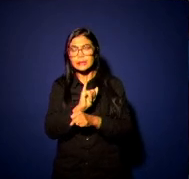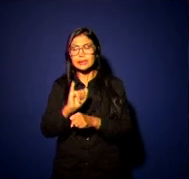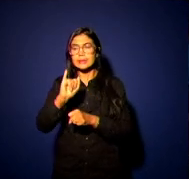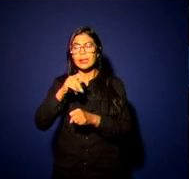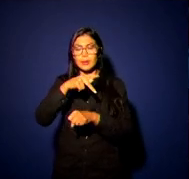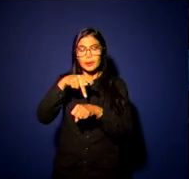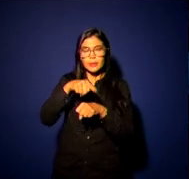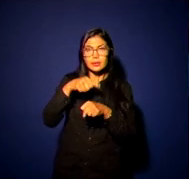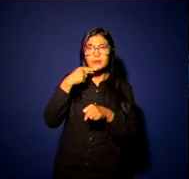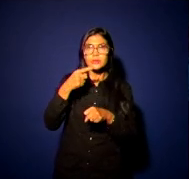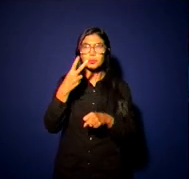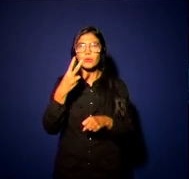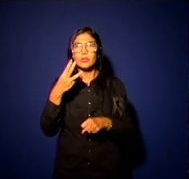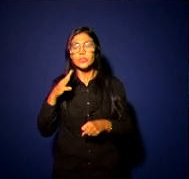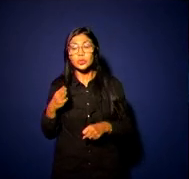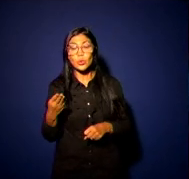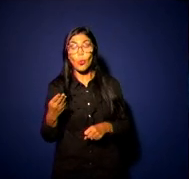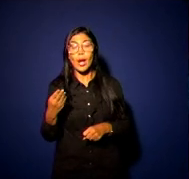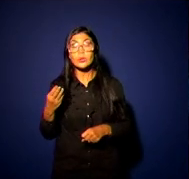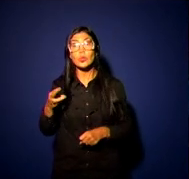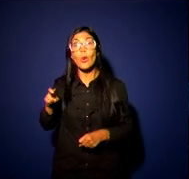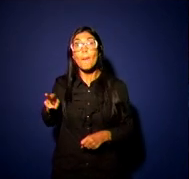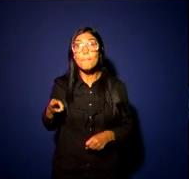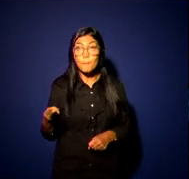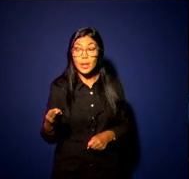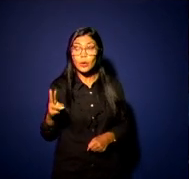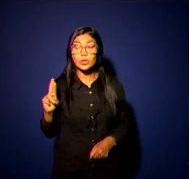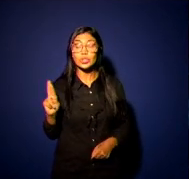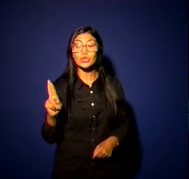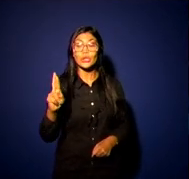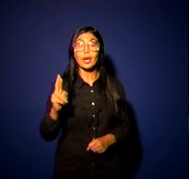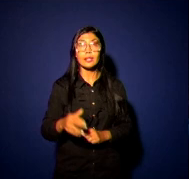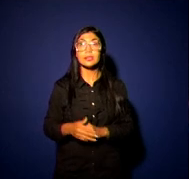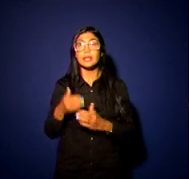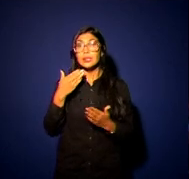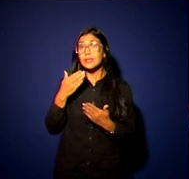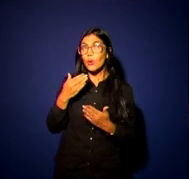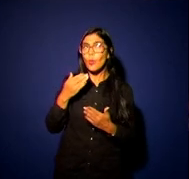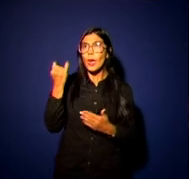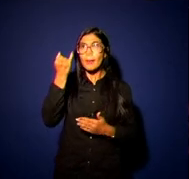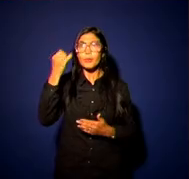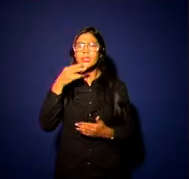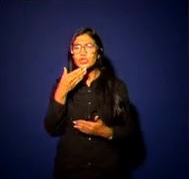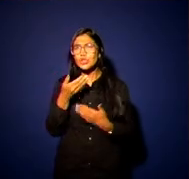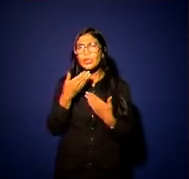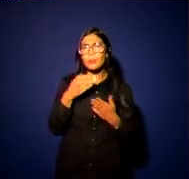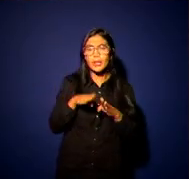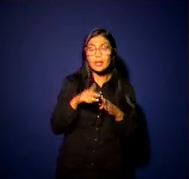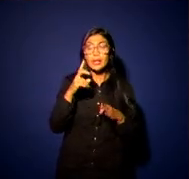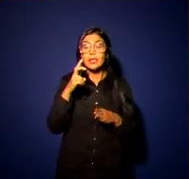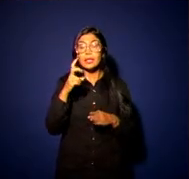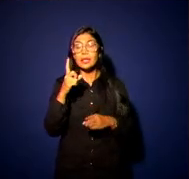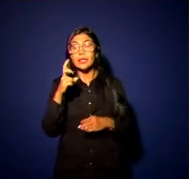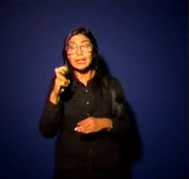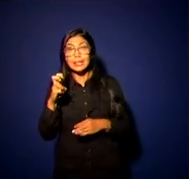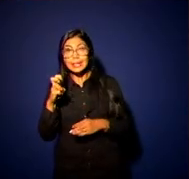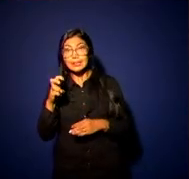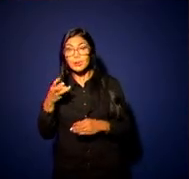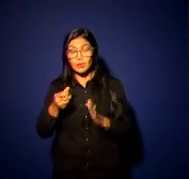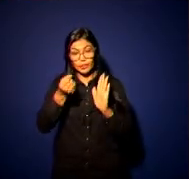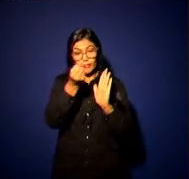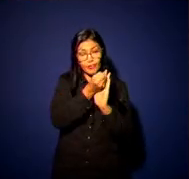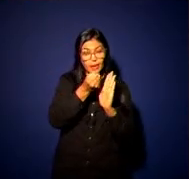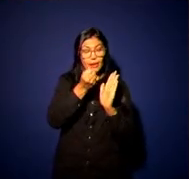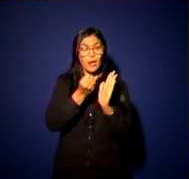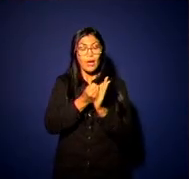fica numa faixa de 24 milhões de reais desses 24 milhões de reais é importante que se diga que 15 já vem carimbados com